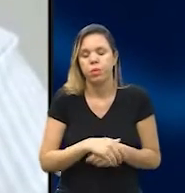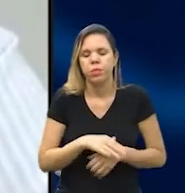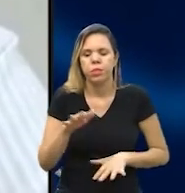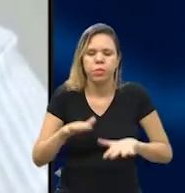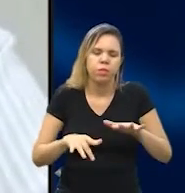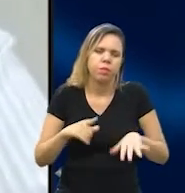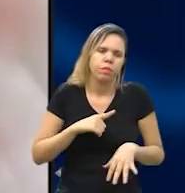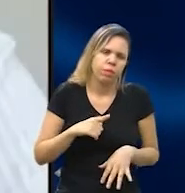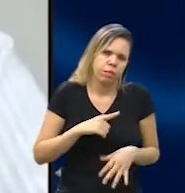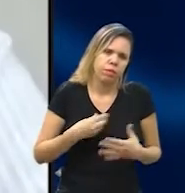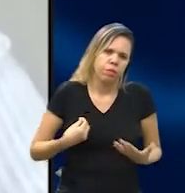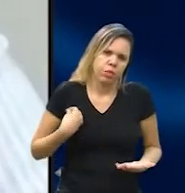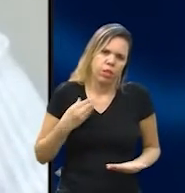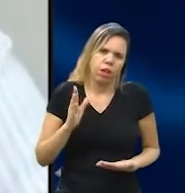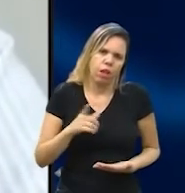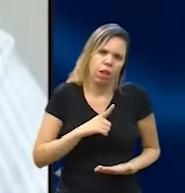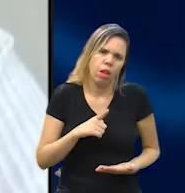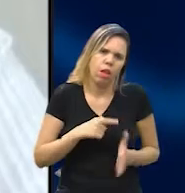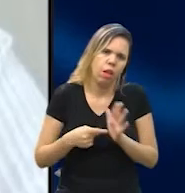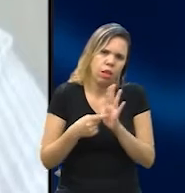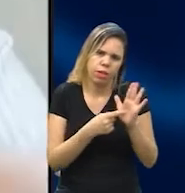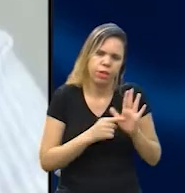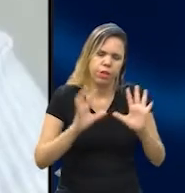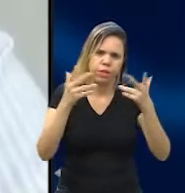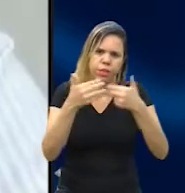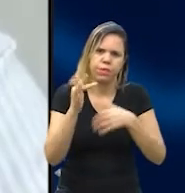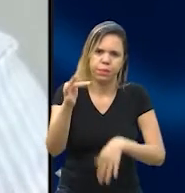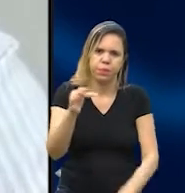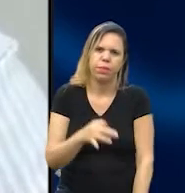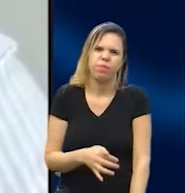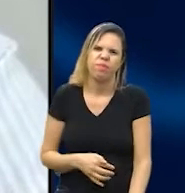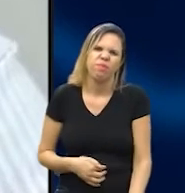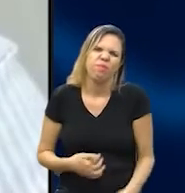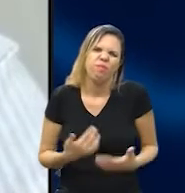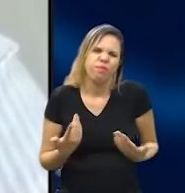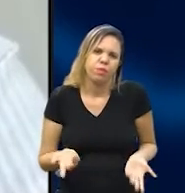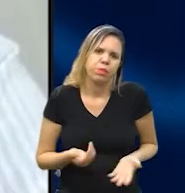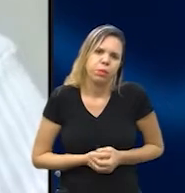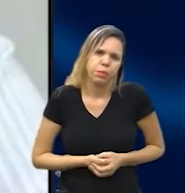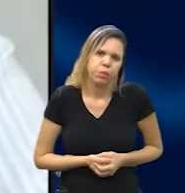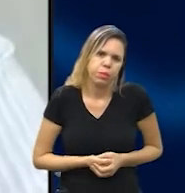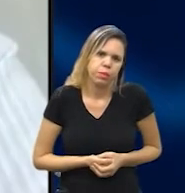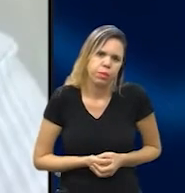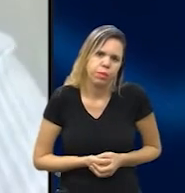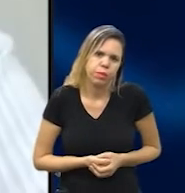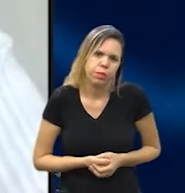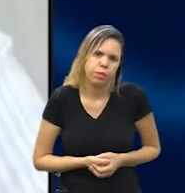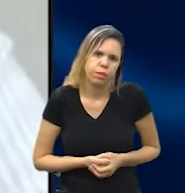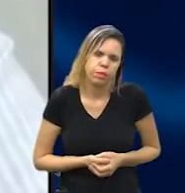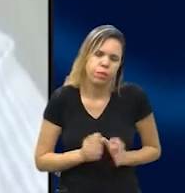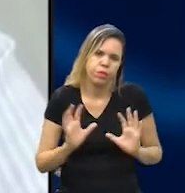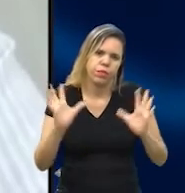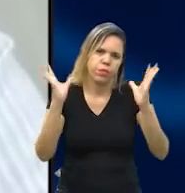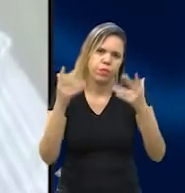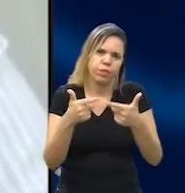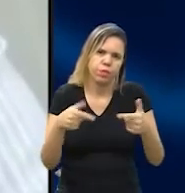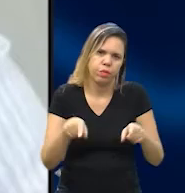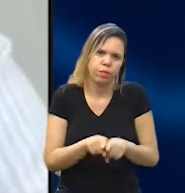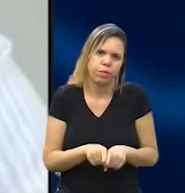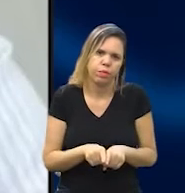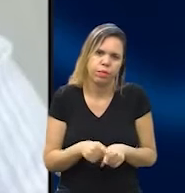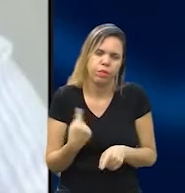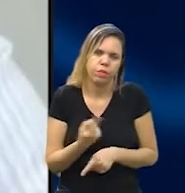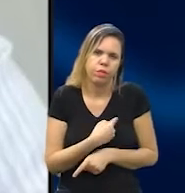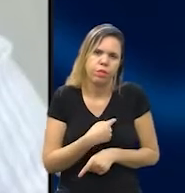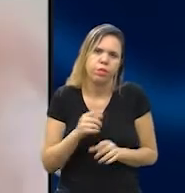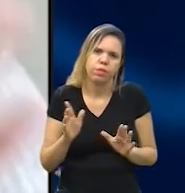próximas. Né? Talvez exista aí já uma luz de como vão ser os eventos no futuro. Né? Então, assim, as grandes